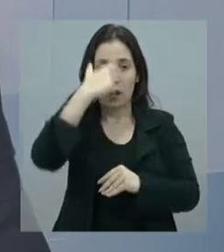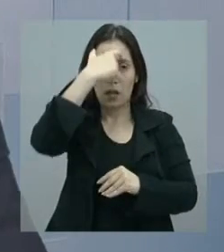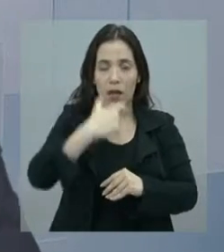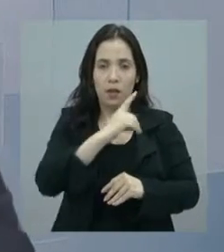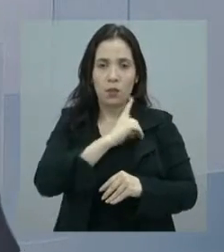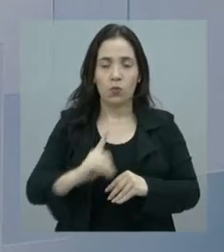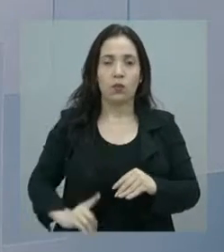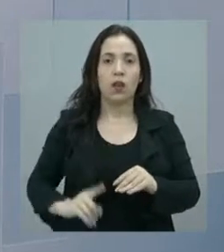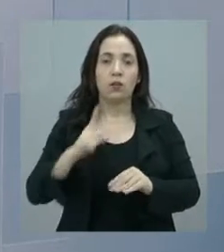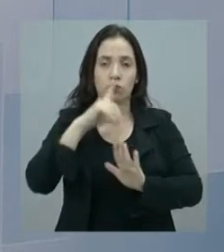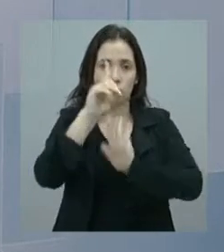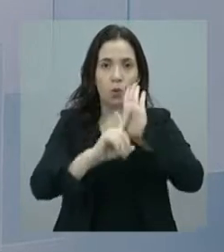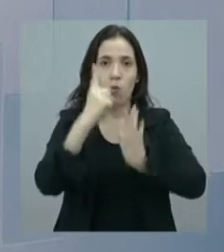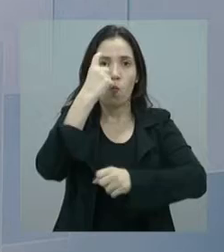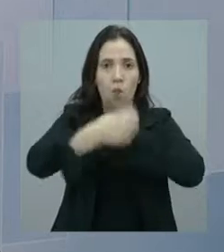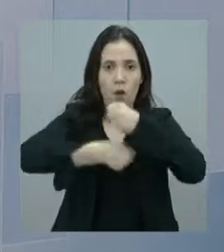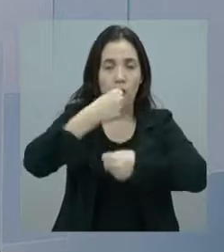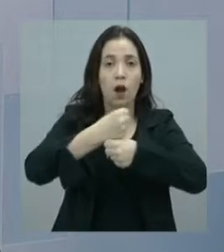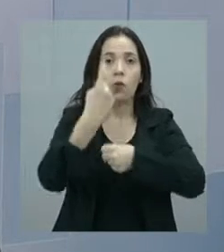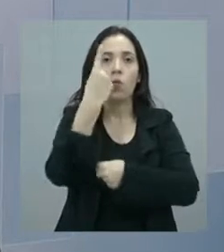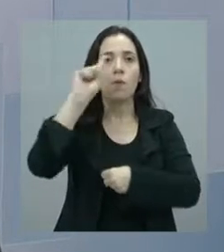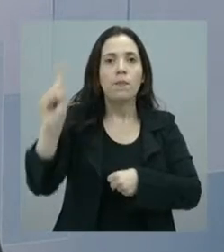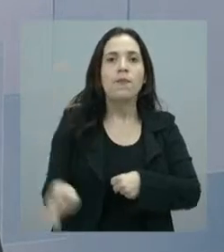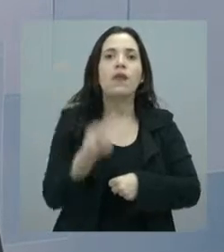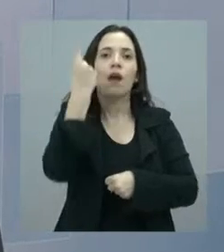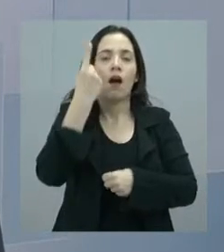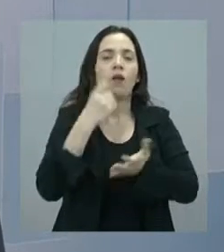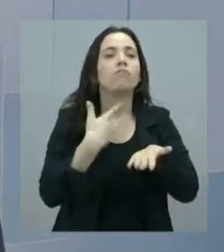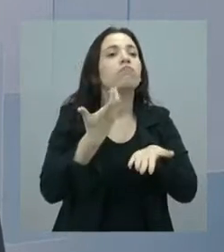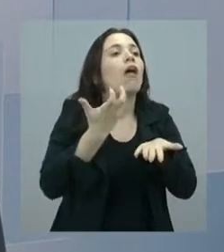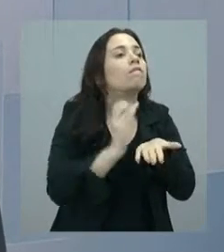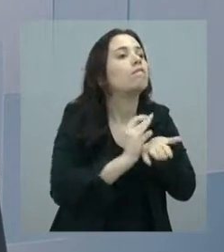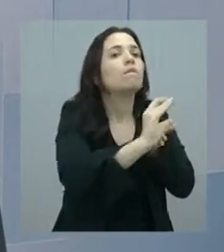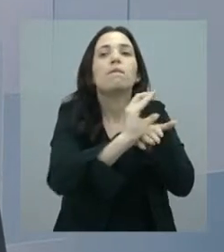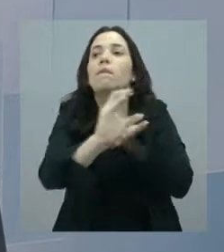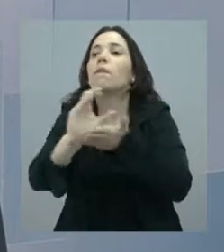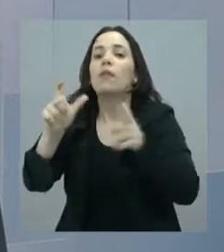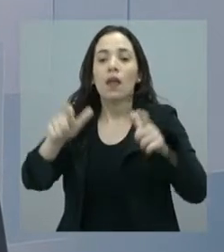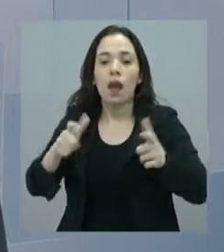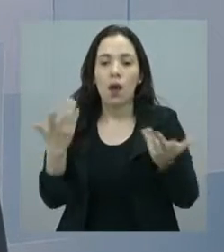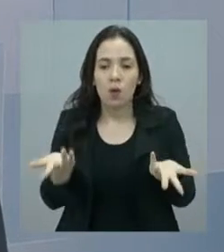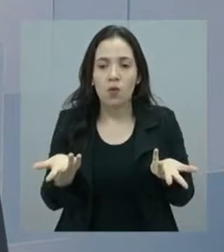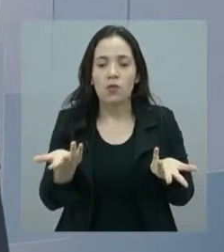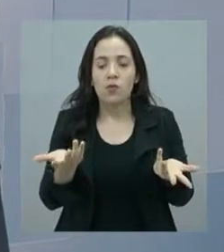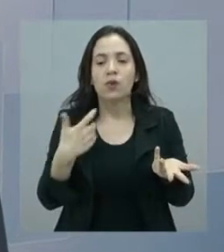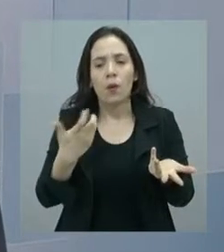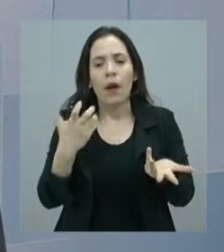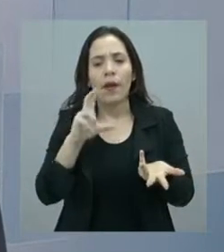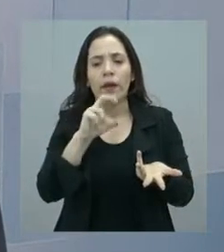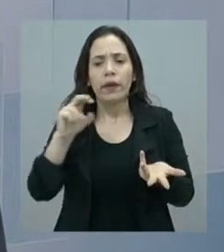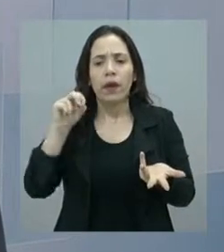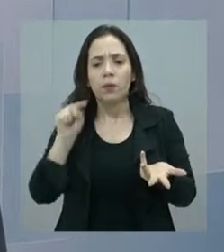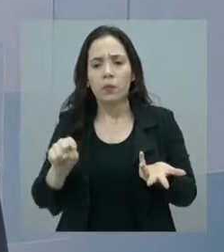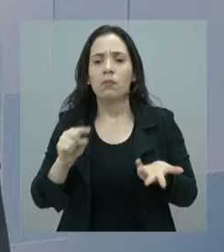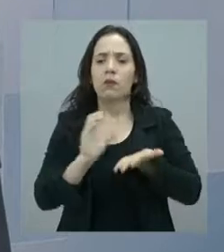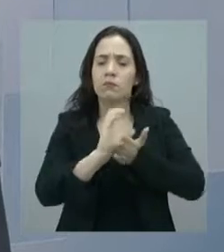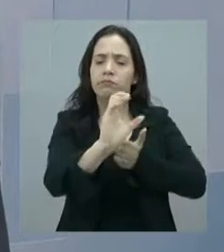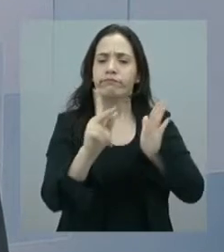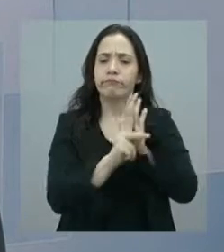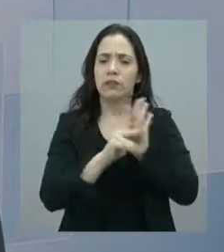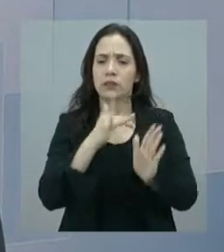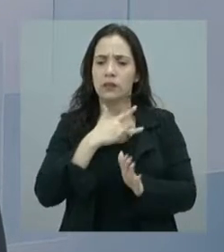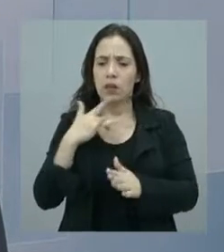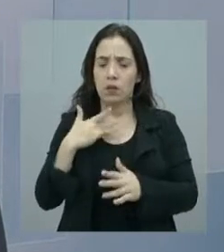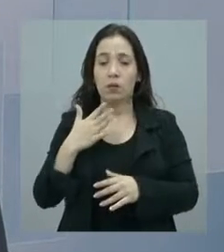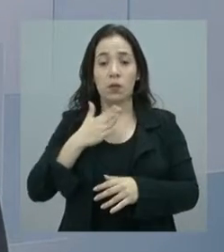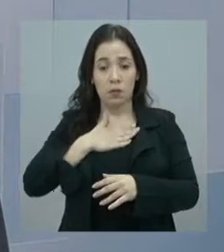milhão por ano, né? E esse milhão a gente queria que fosse a metade de 500 mil, e eu já faço isso. Esse ano, a minha emenda